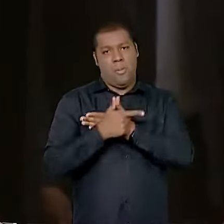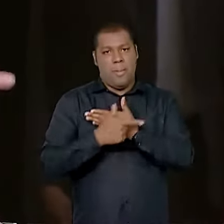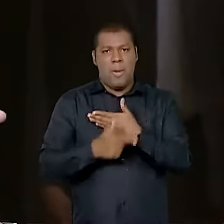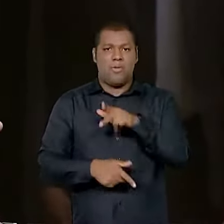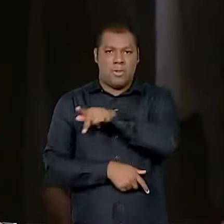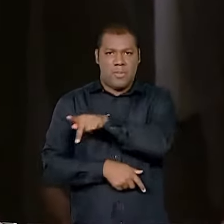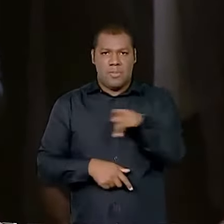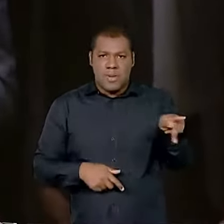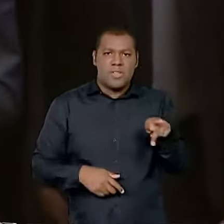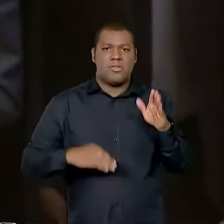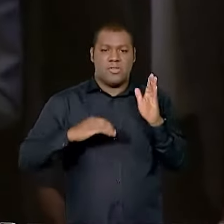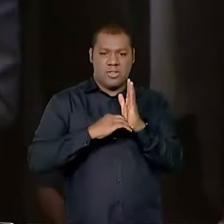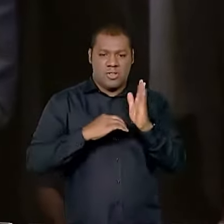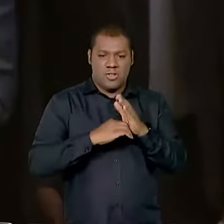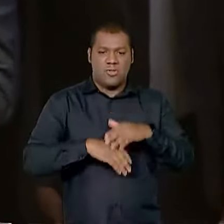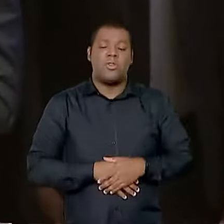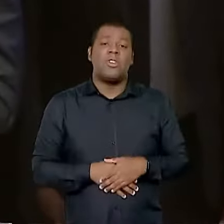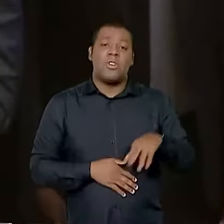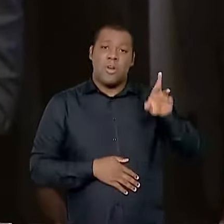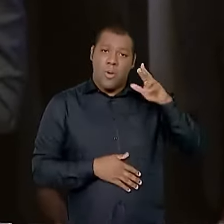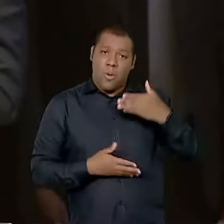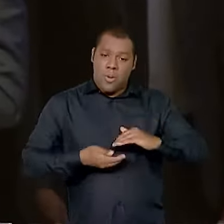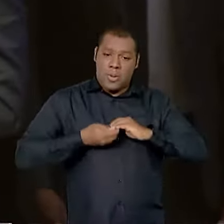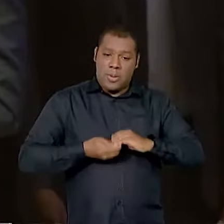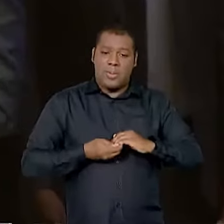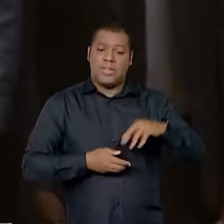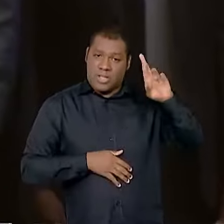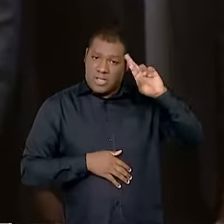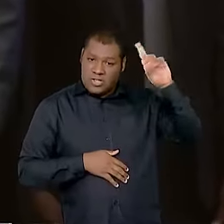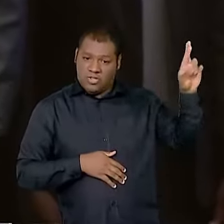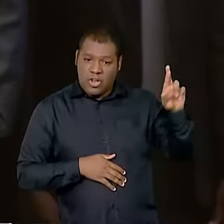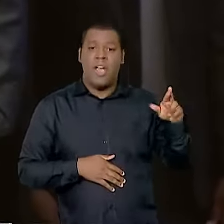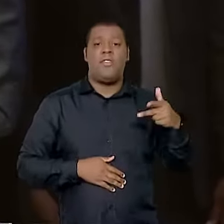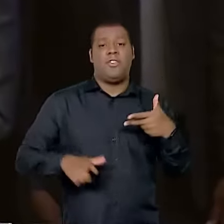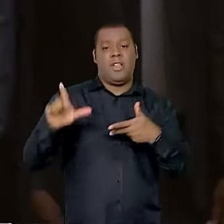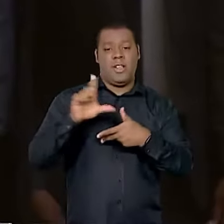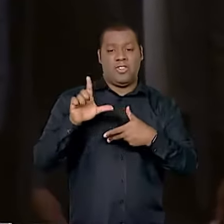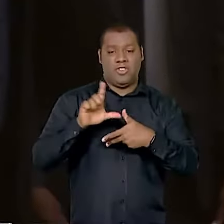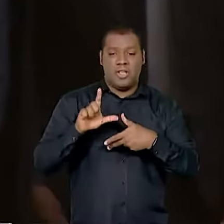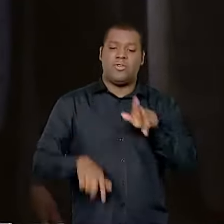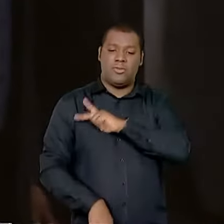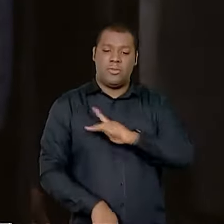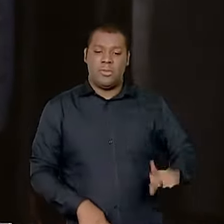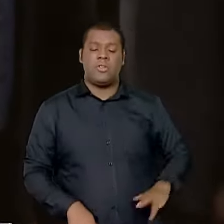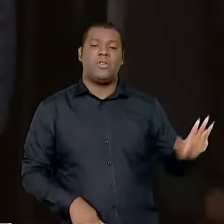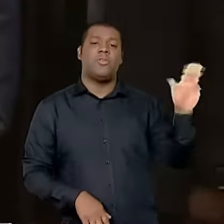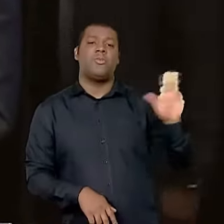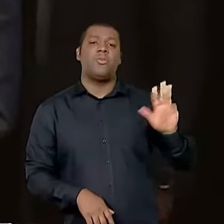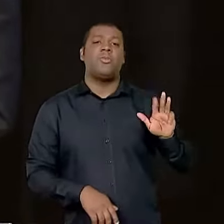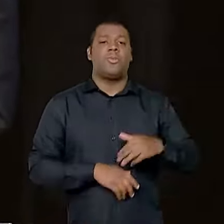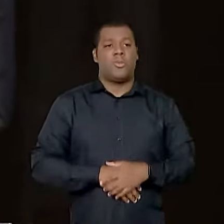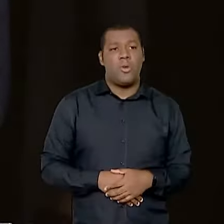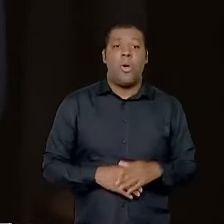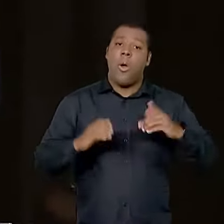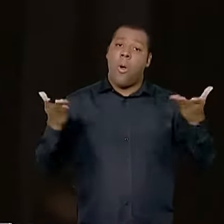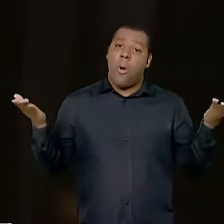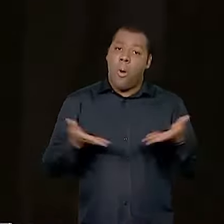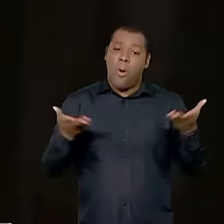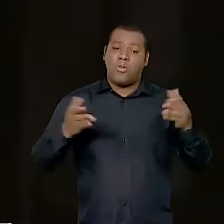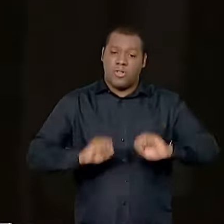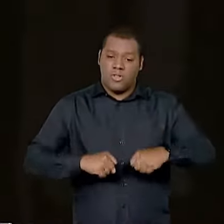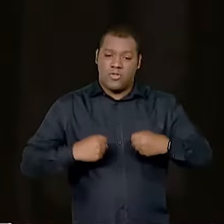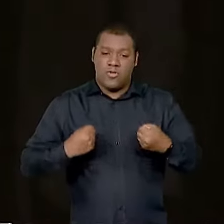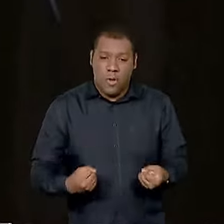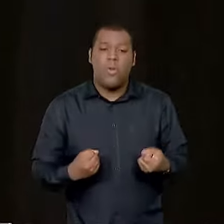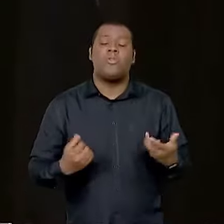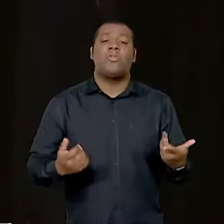o chefe do Poder Legislativo, o presidente Lula, primeiro também dizer da boa harmonia que hoje nós buscamos estabelecer